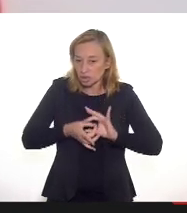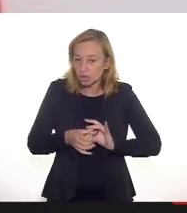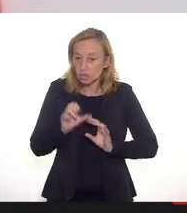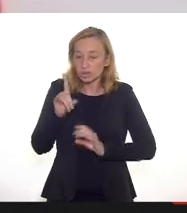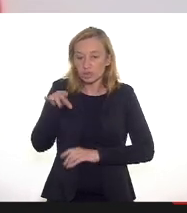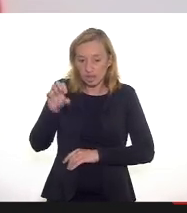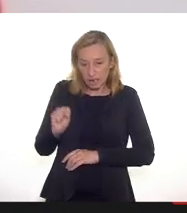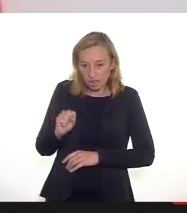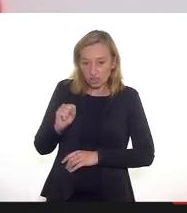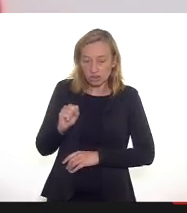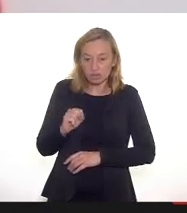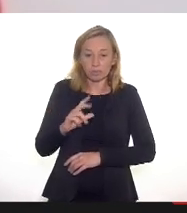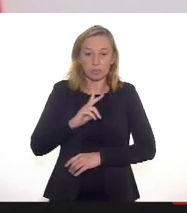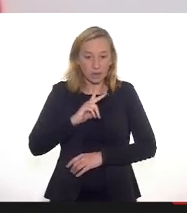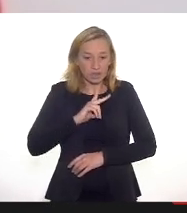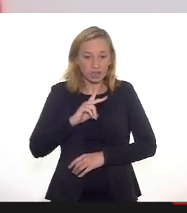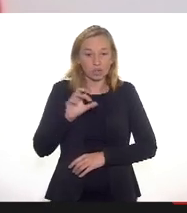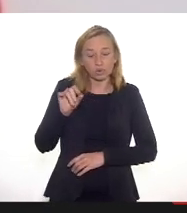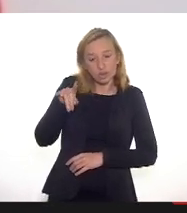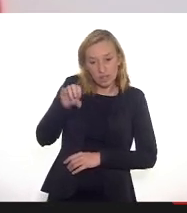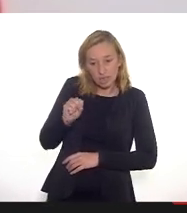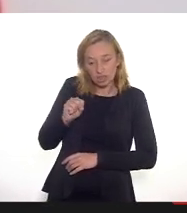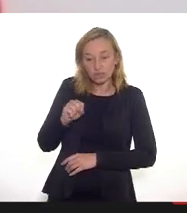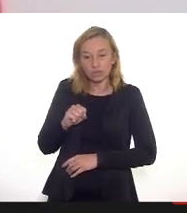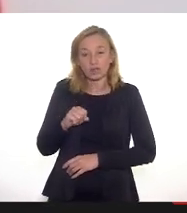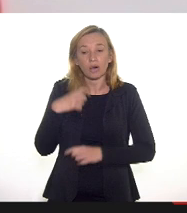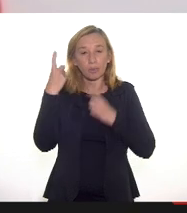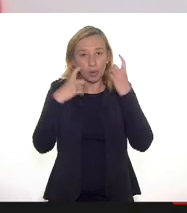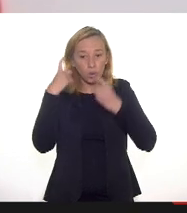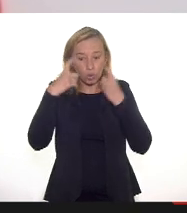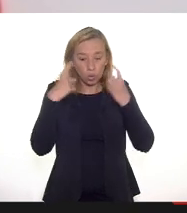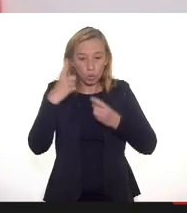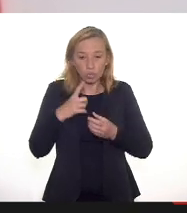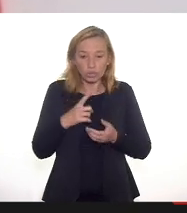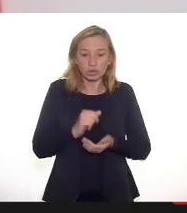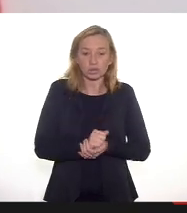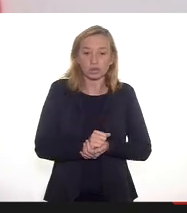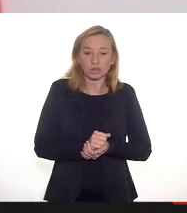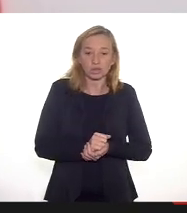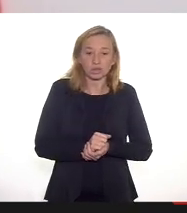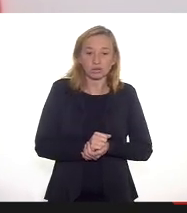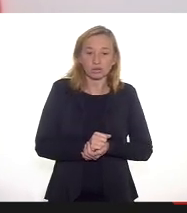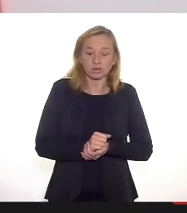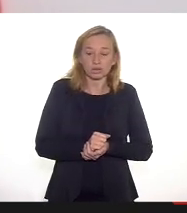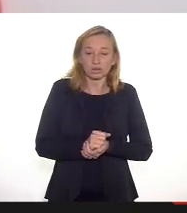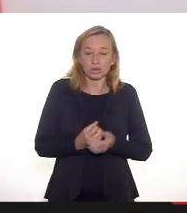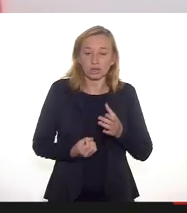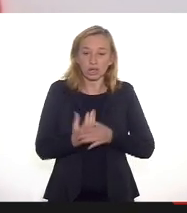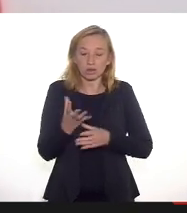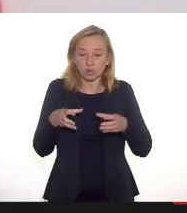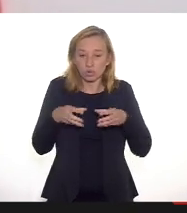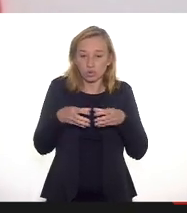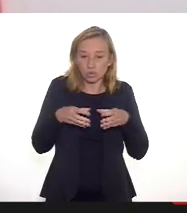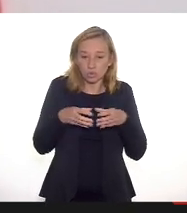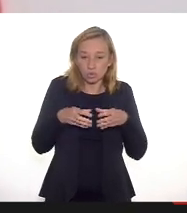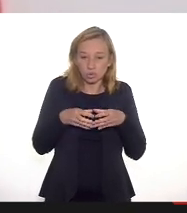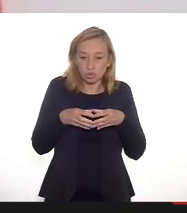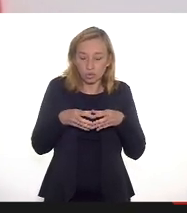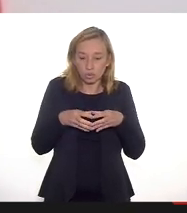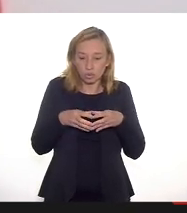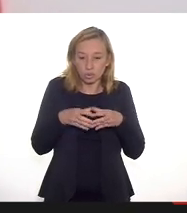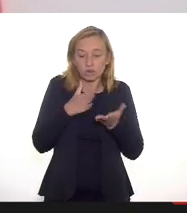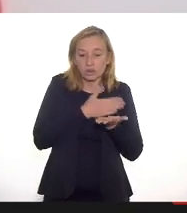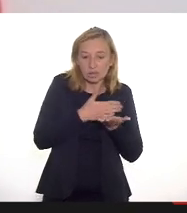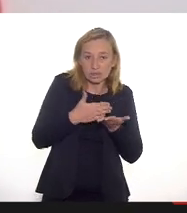ISERGE, particularmente do ISERGE, que nos preocupa desde que nós criamos o coletivo por ocasião do início